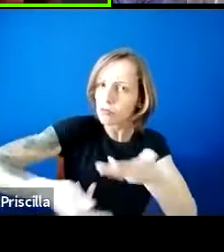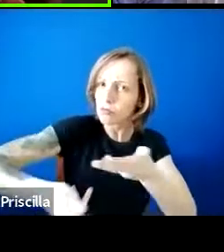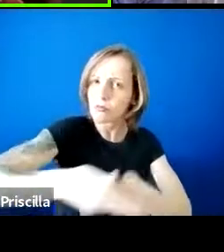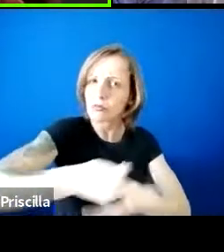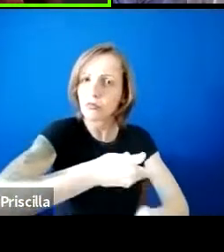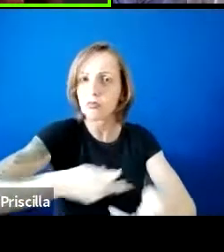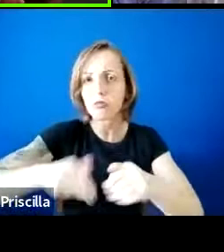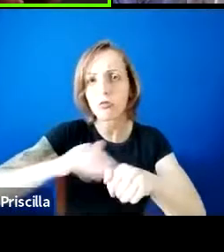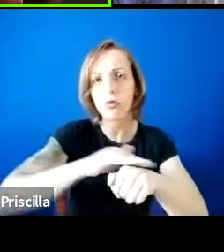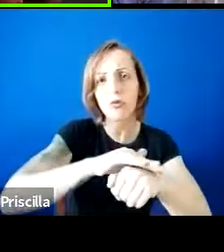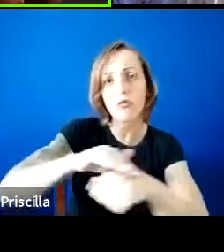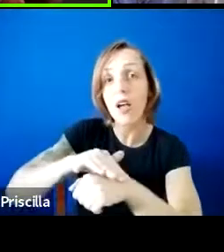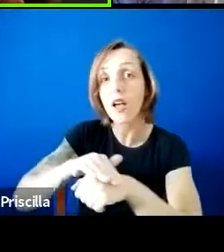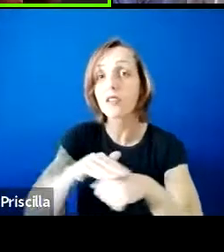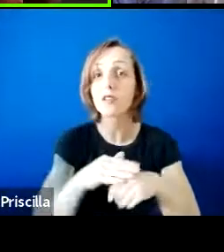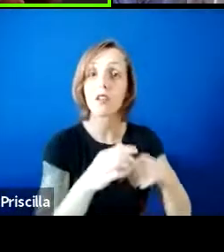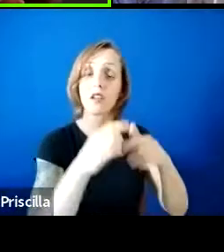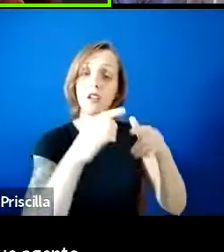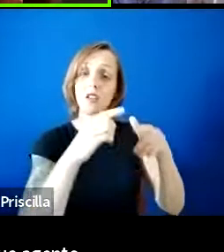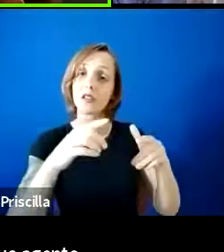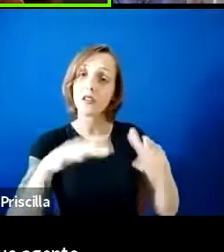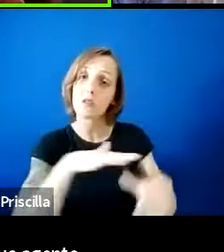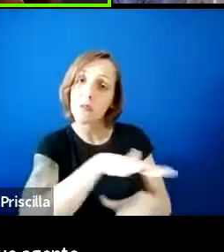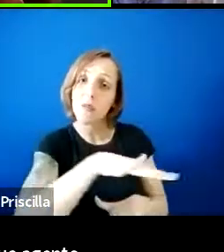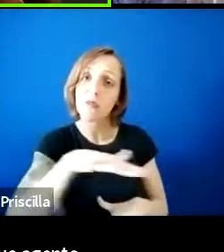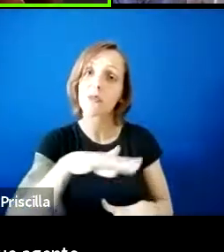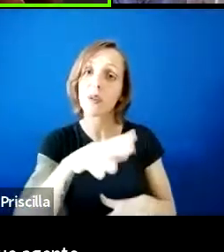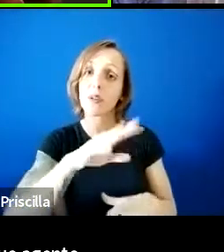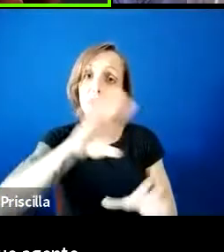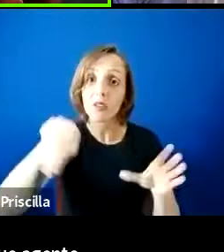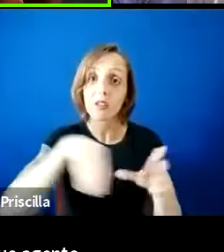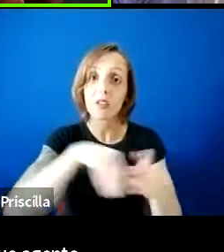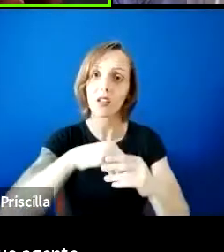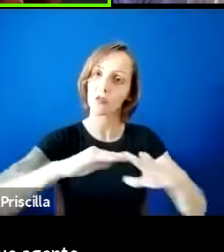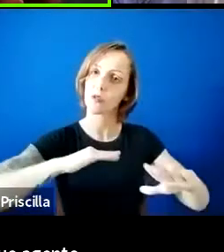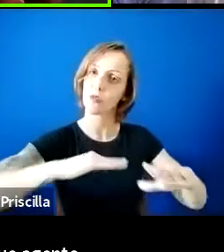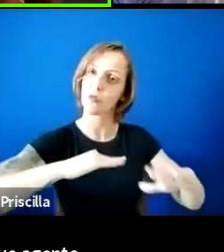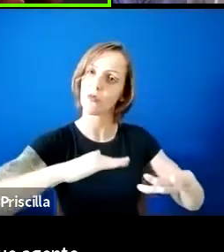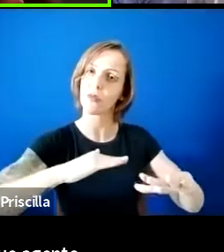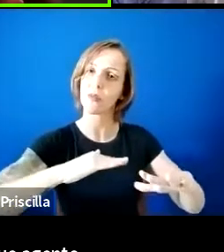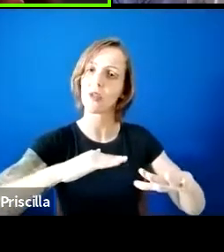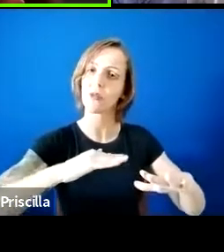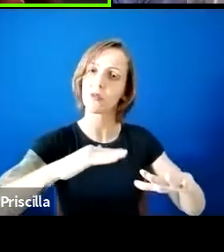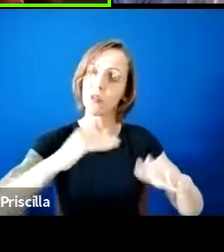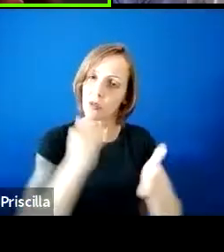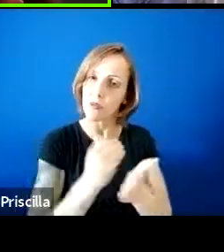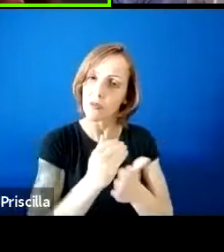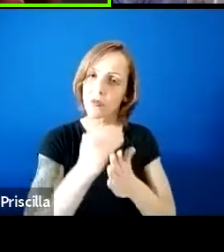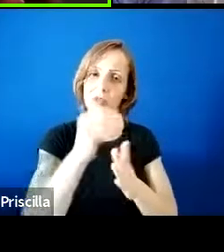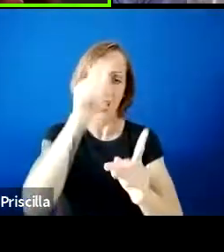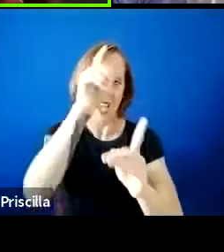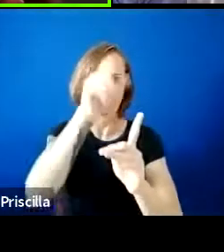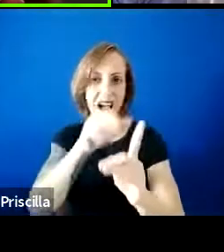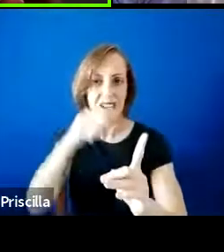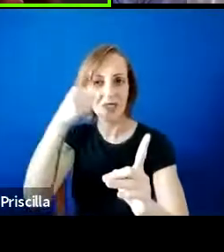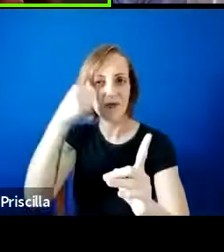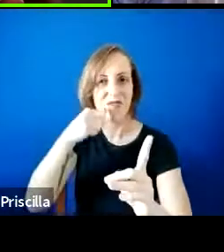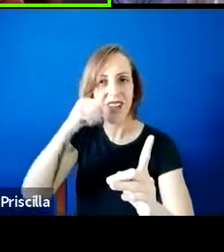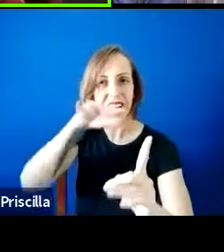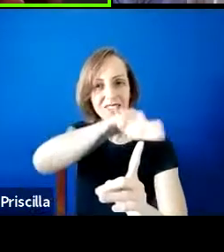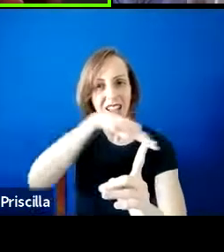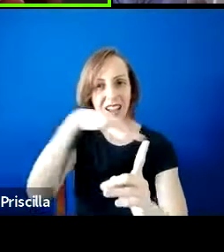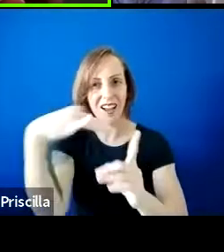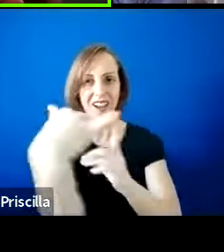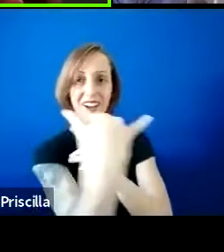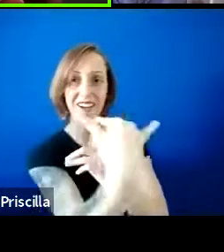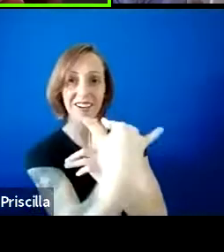esse espaço, tendo esse espaço dentro do movimento e tendo essa visibilidade. Então, através de muita